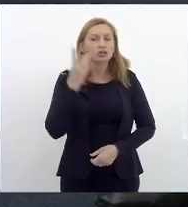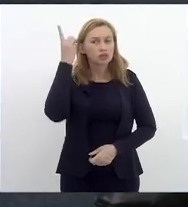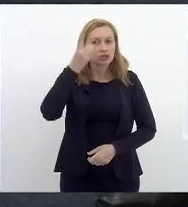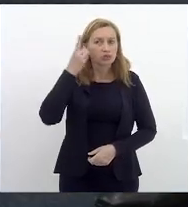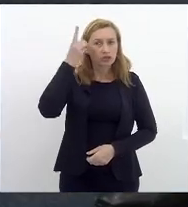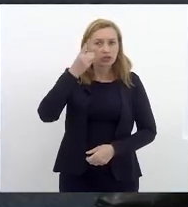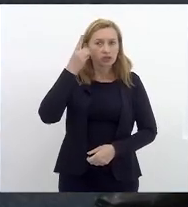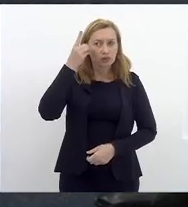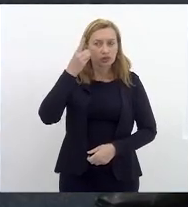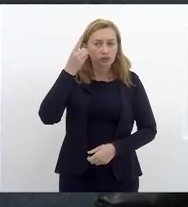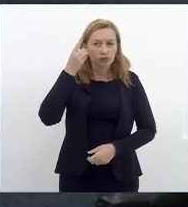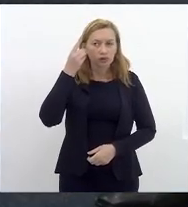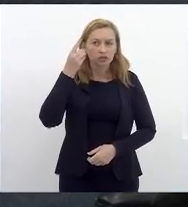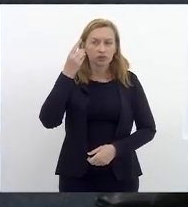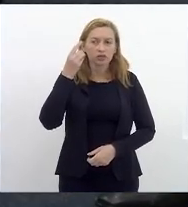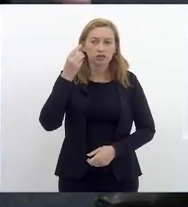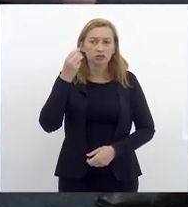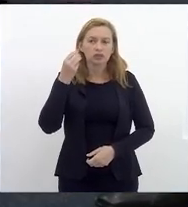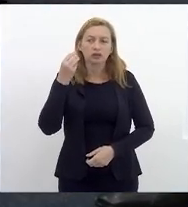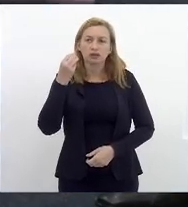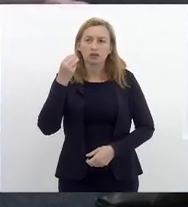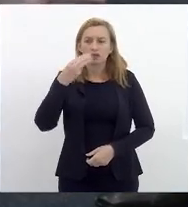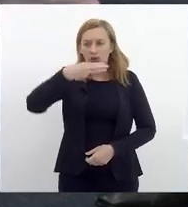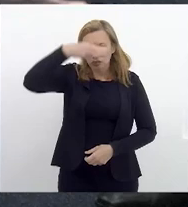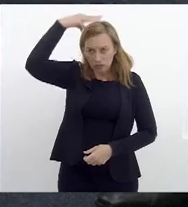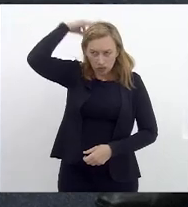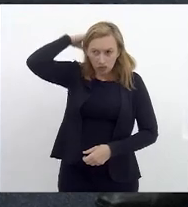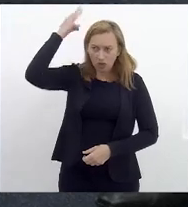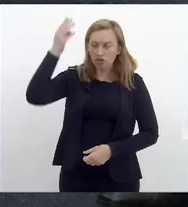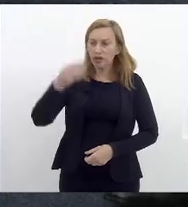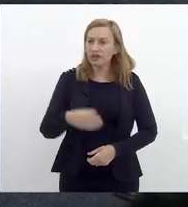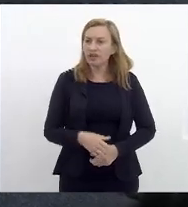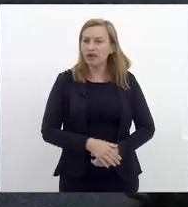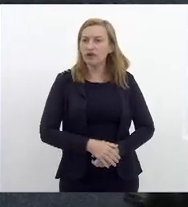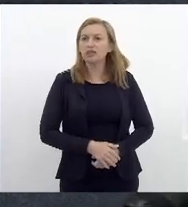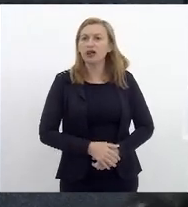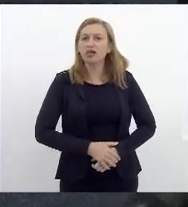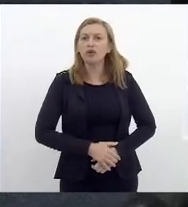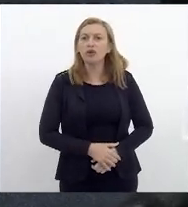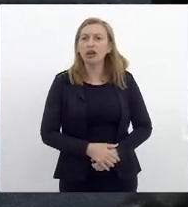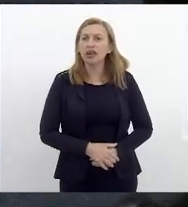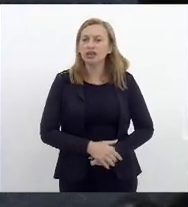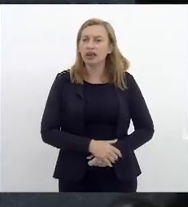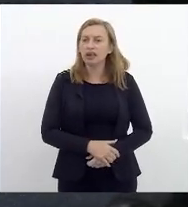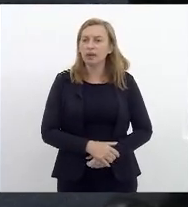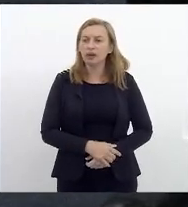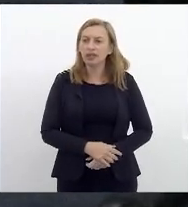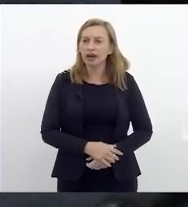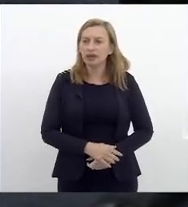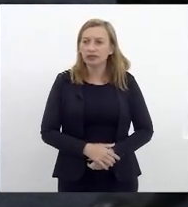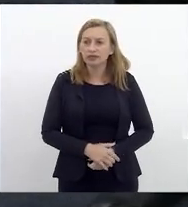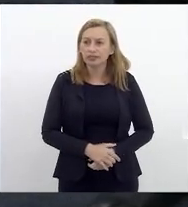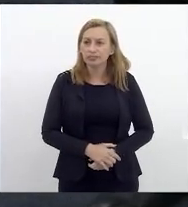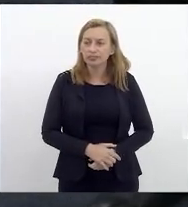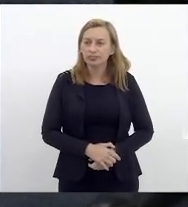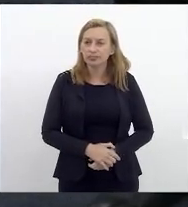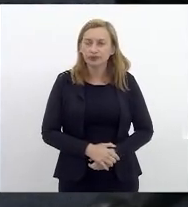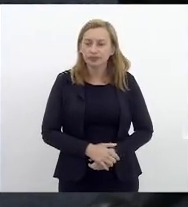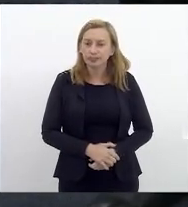Pacheco, presidente, senhoras e senhores. Pacheco, de fato, o deputado Márcio Pacheco conversou comigo antes do início da sessão. Eu acho que esse é um